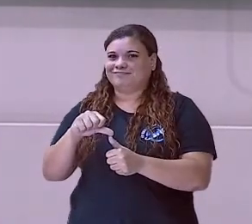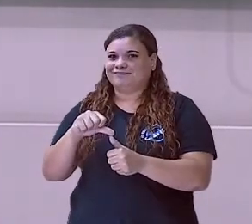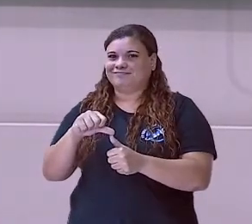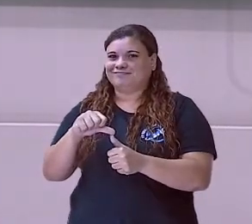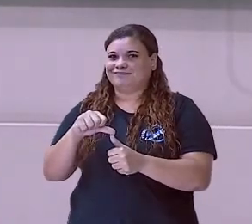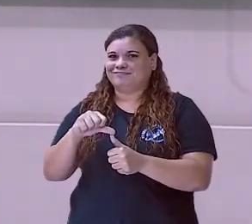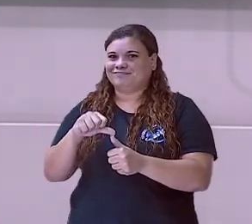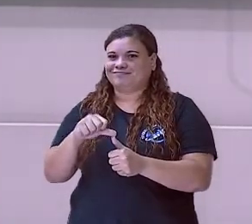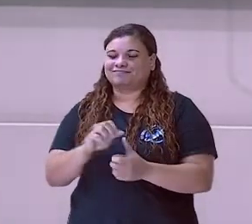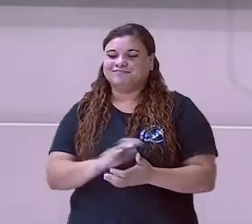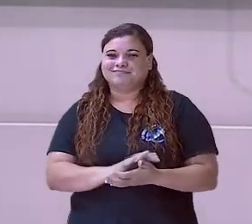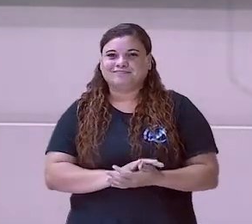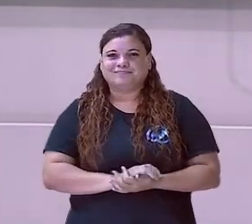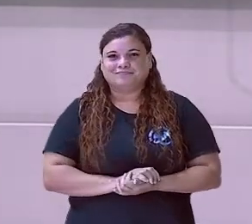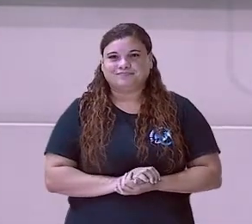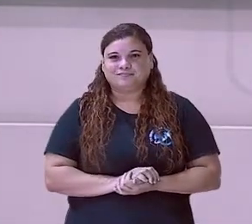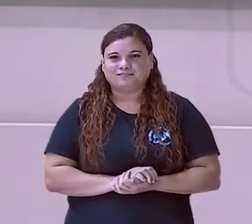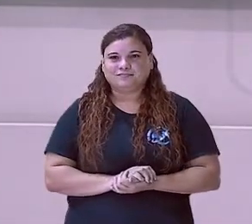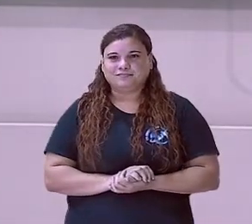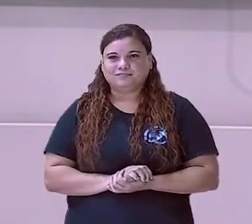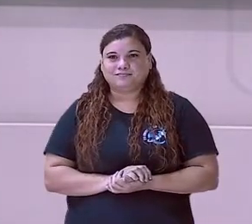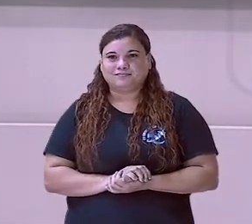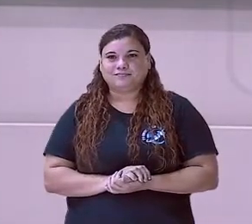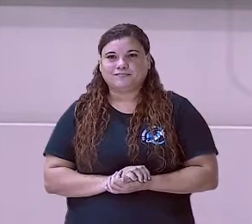poderosos no cenário mundial.